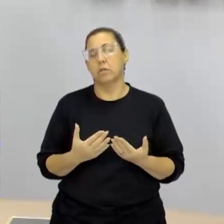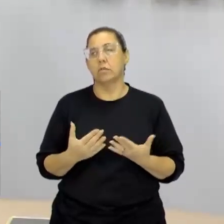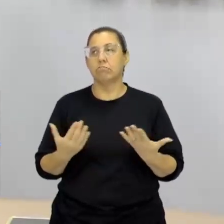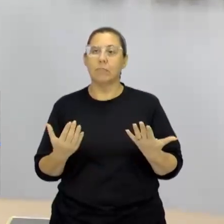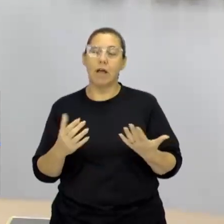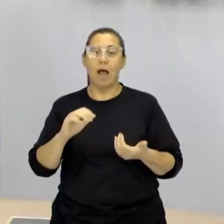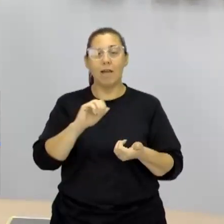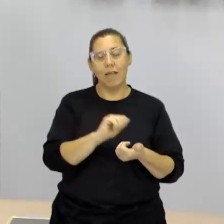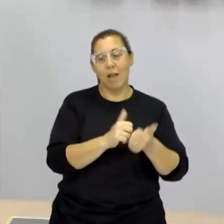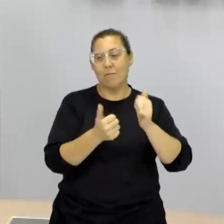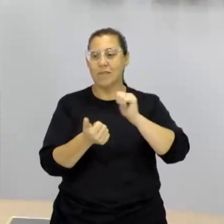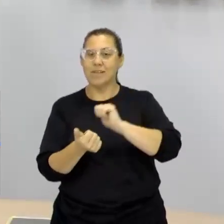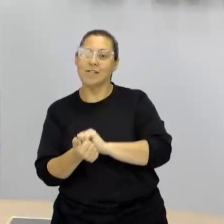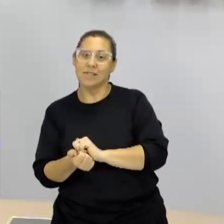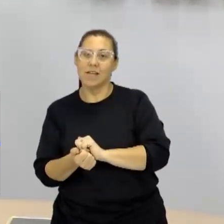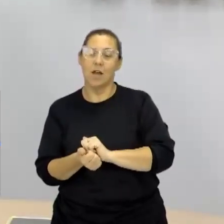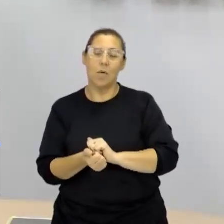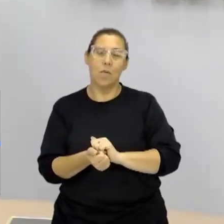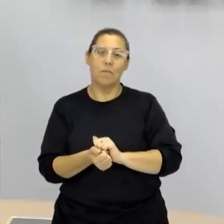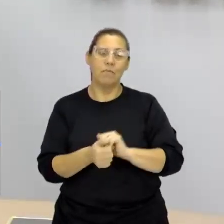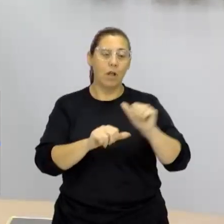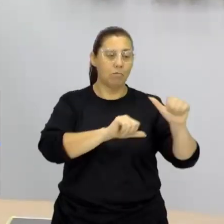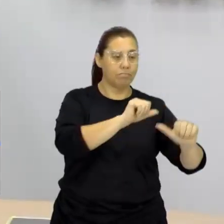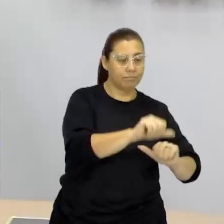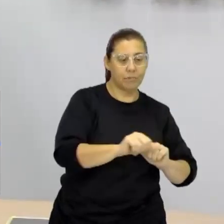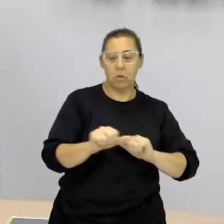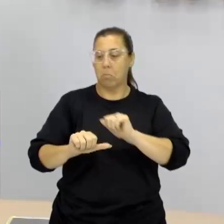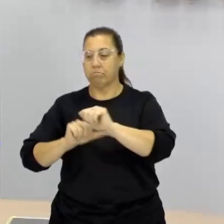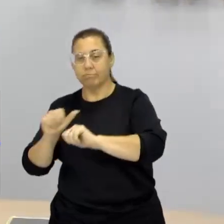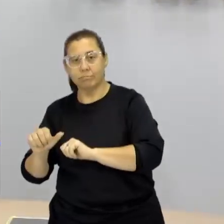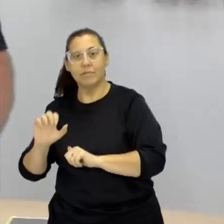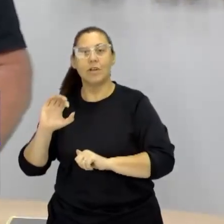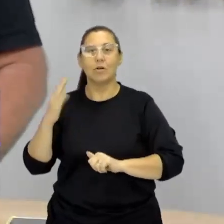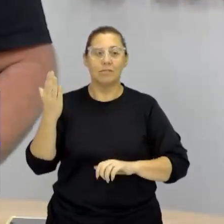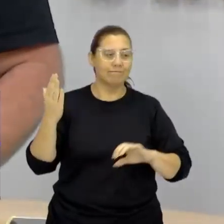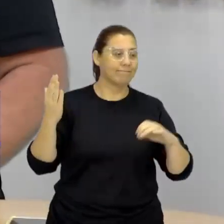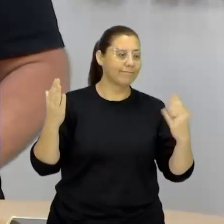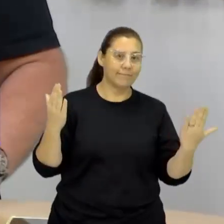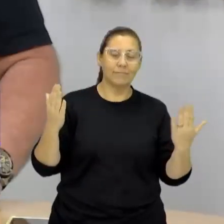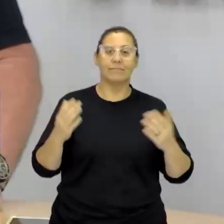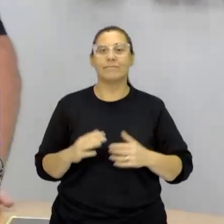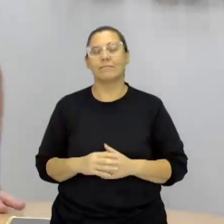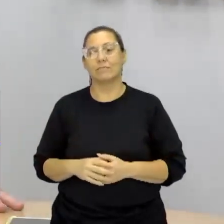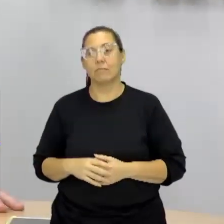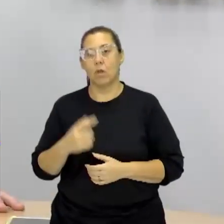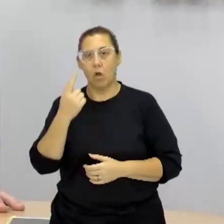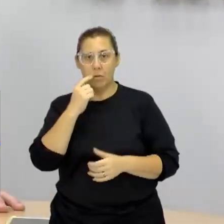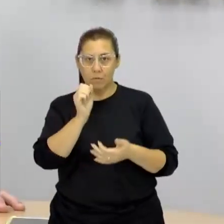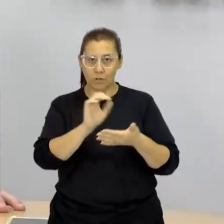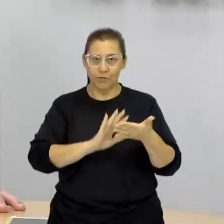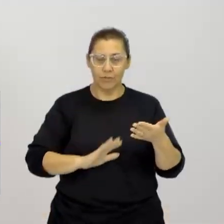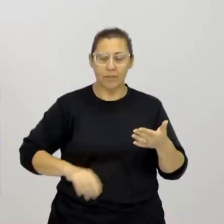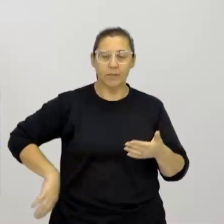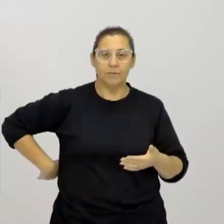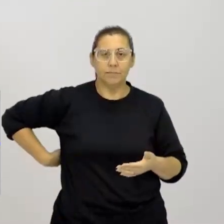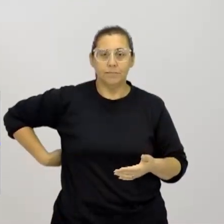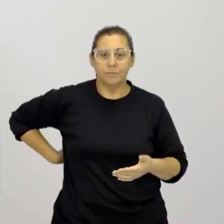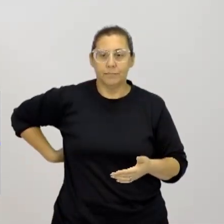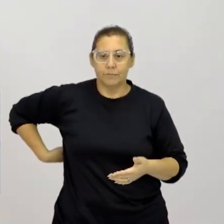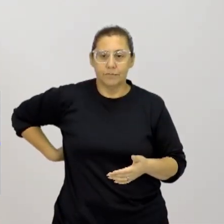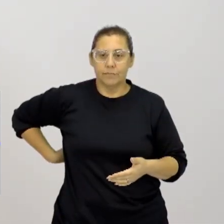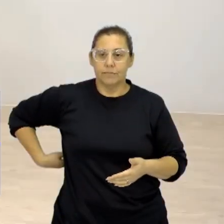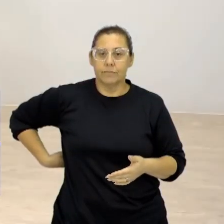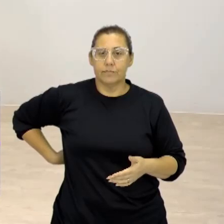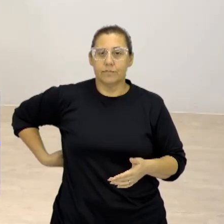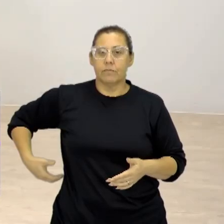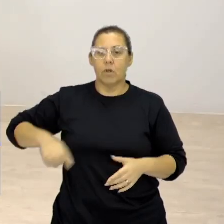né, e das mudanças que ocorreram dessas populações. Vamos lá para uma atividade? Bora! Então vamos lá, ó,